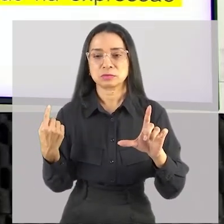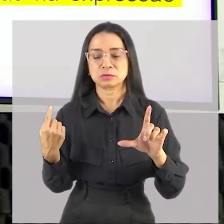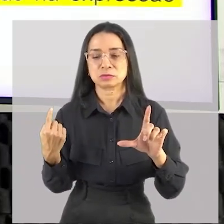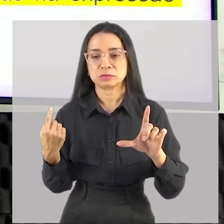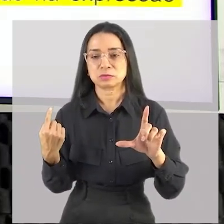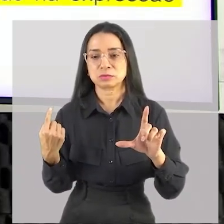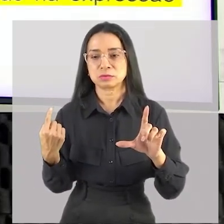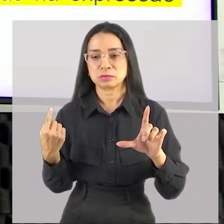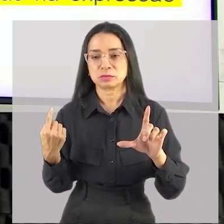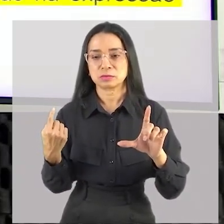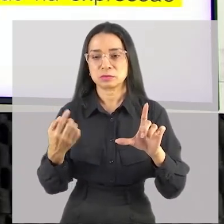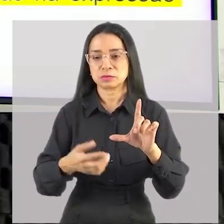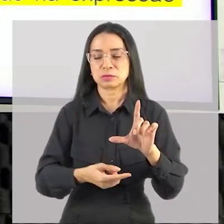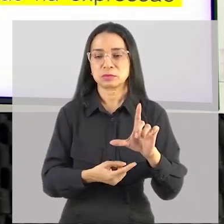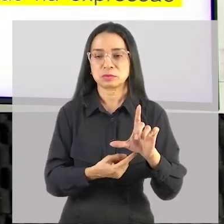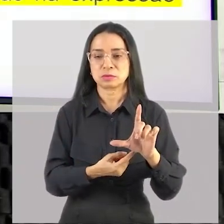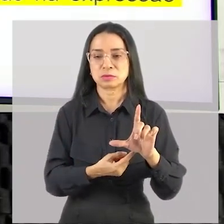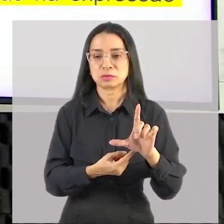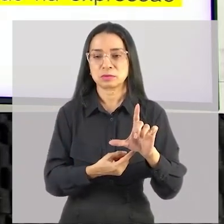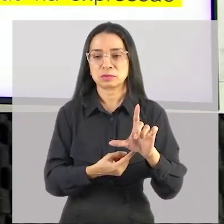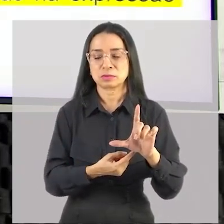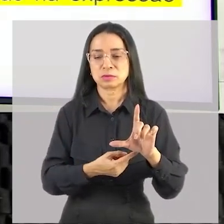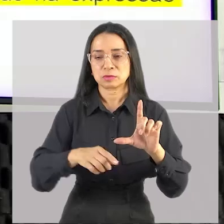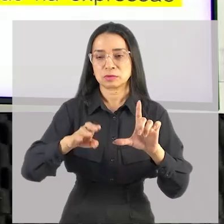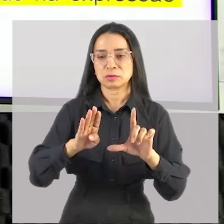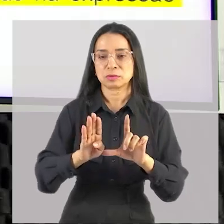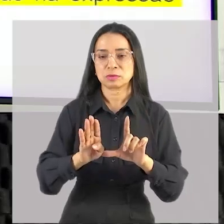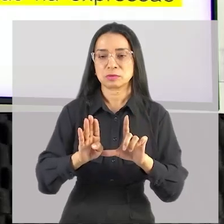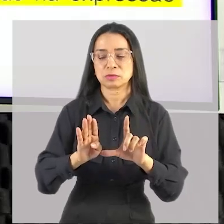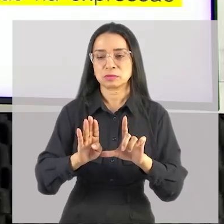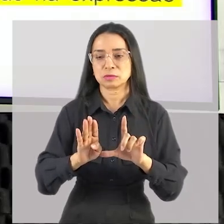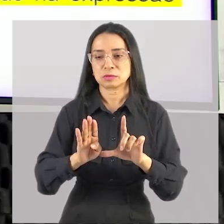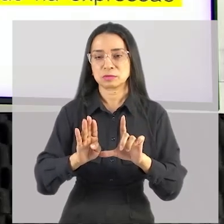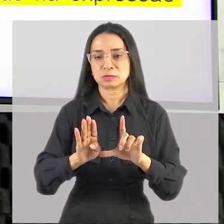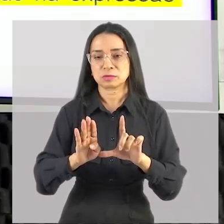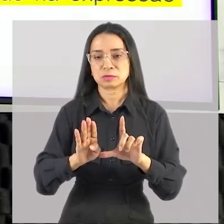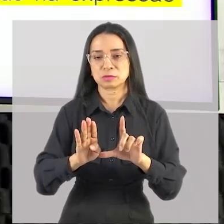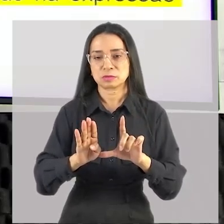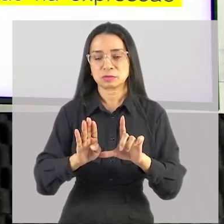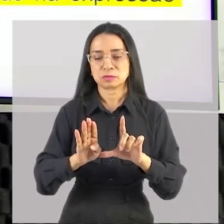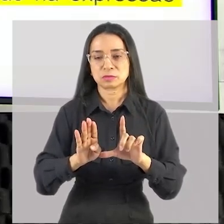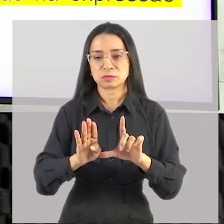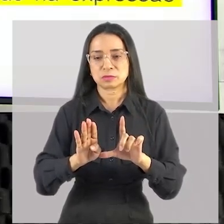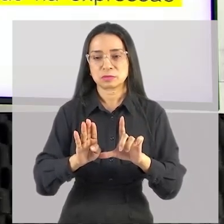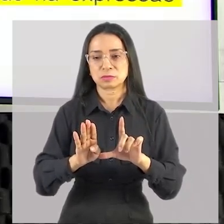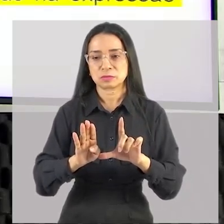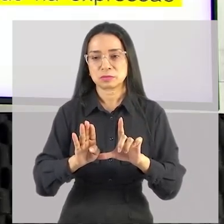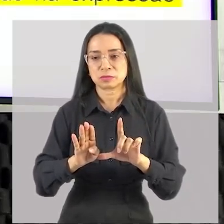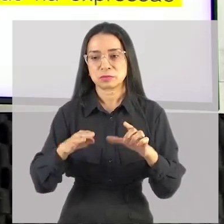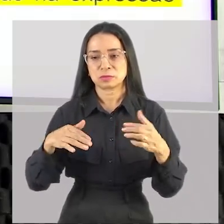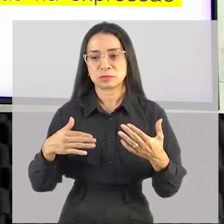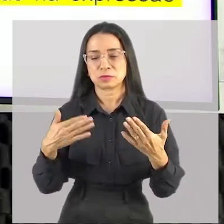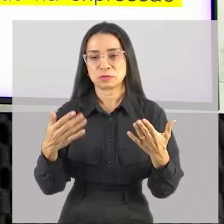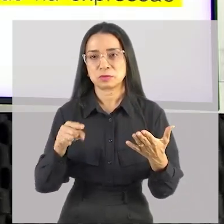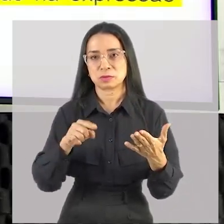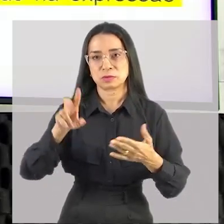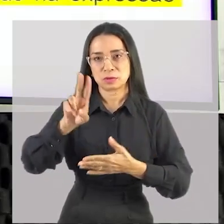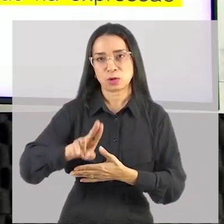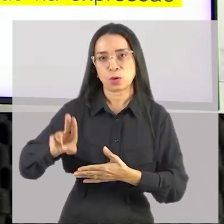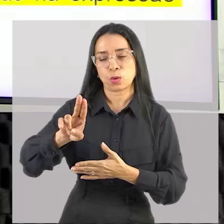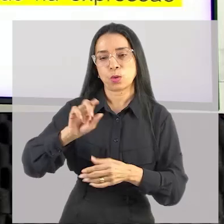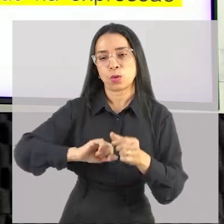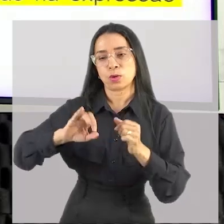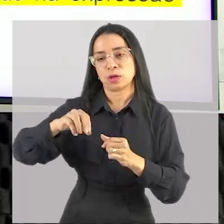e o amor, com intensificação na expressão interjetiva. Então, você usa